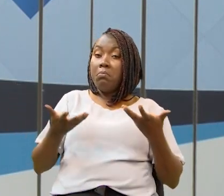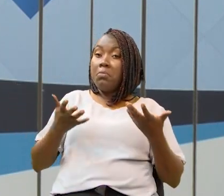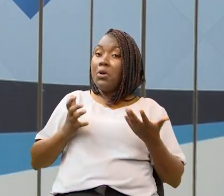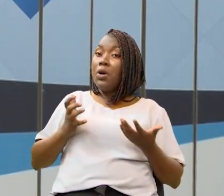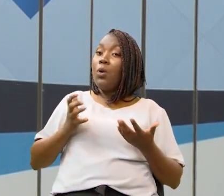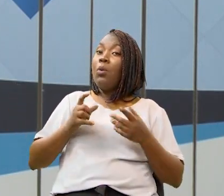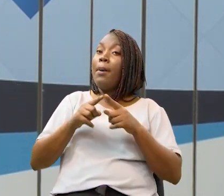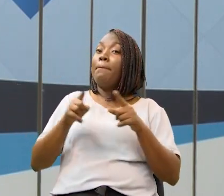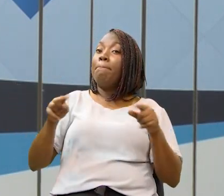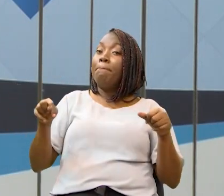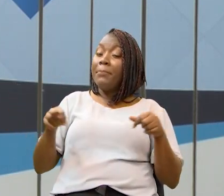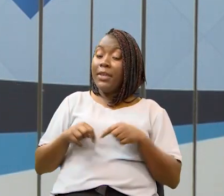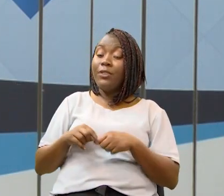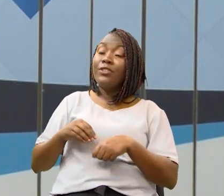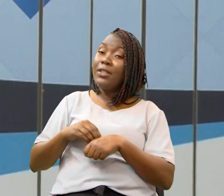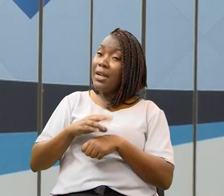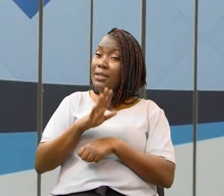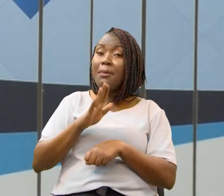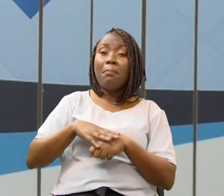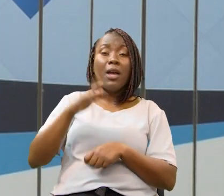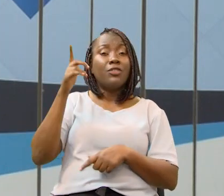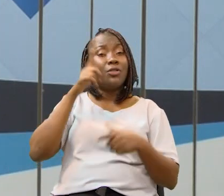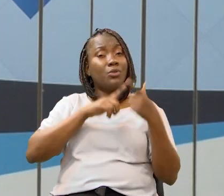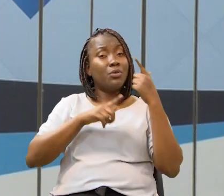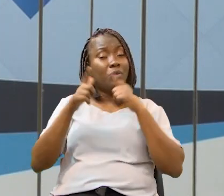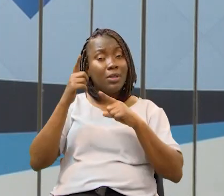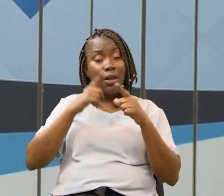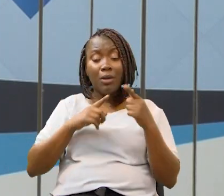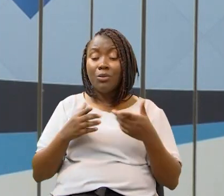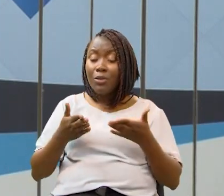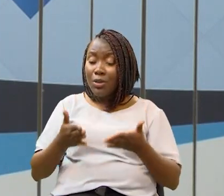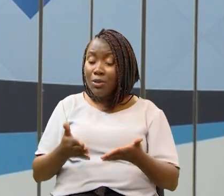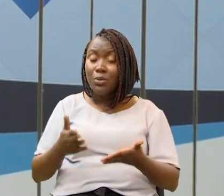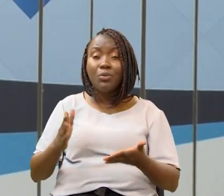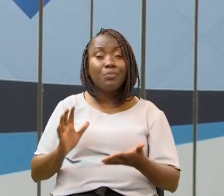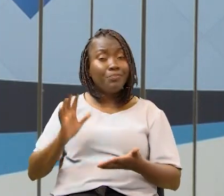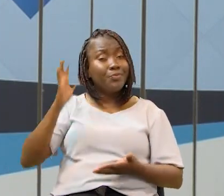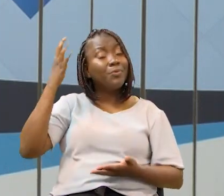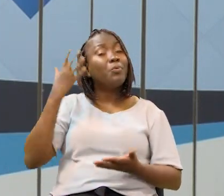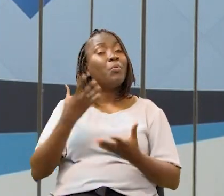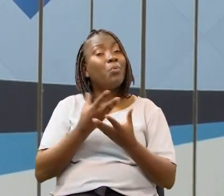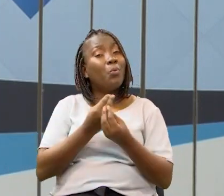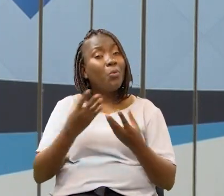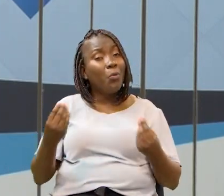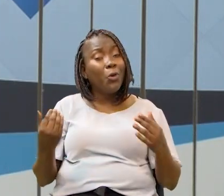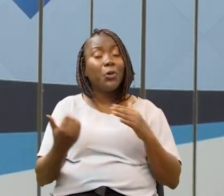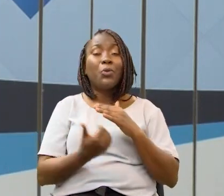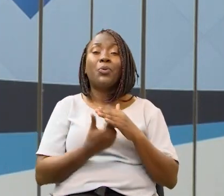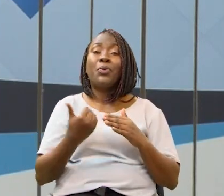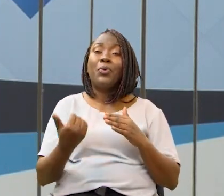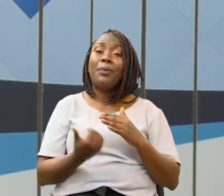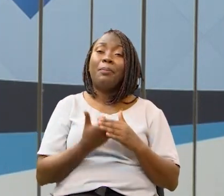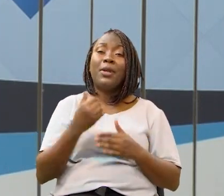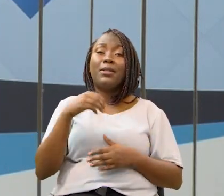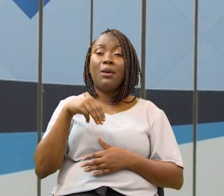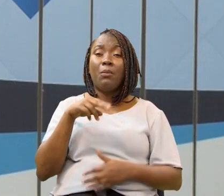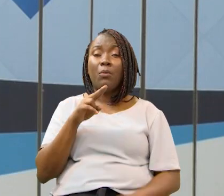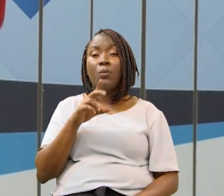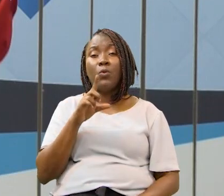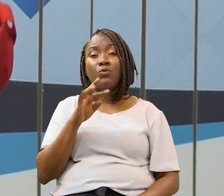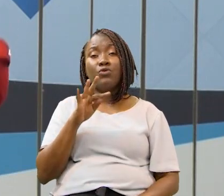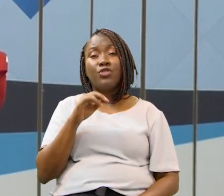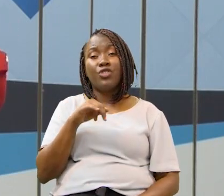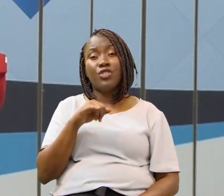e trazer muito mais resultados. Né? Então, isso acontece muito com as empresas multinacionais, porque elas